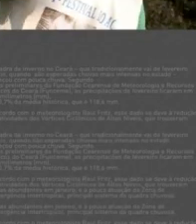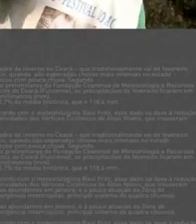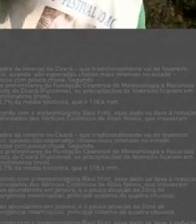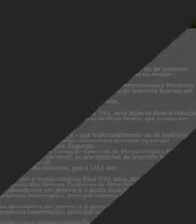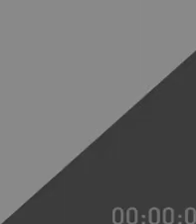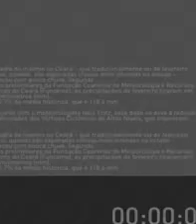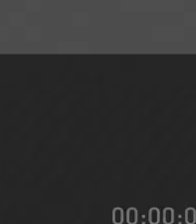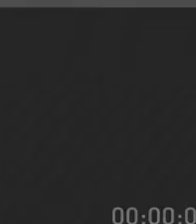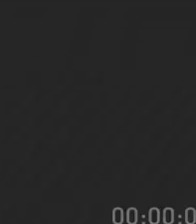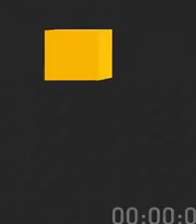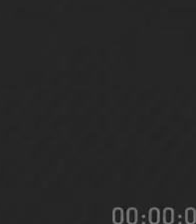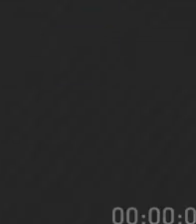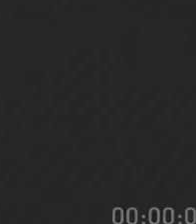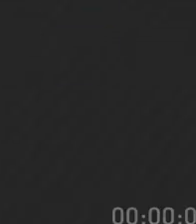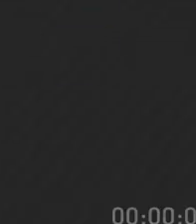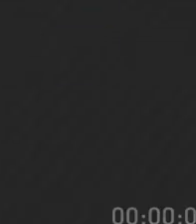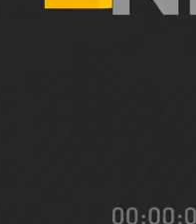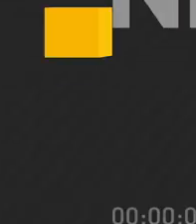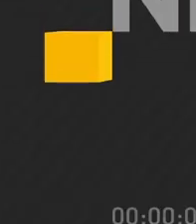ae